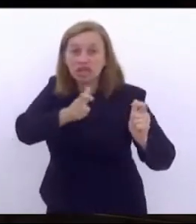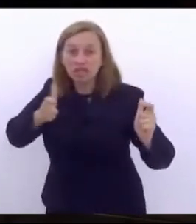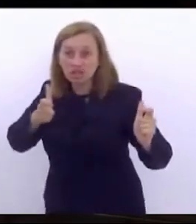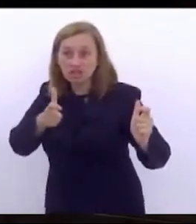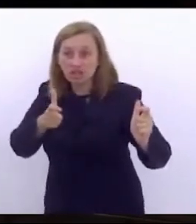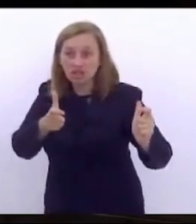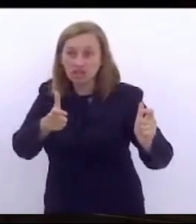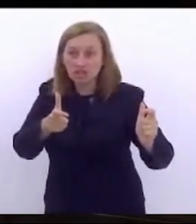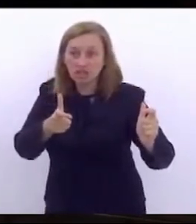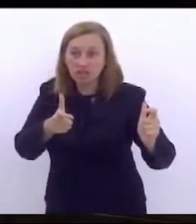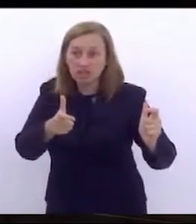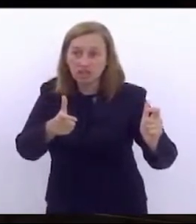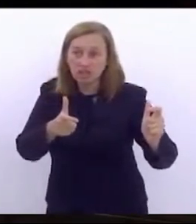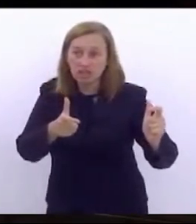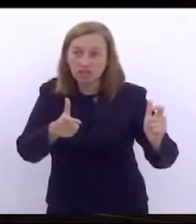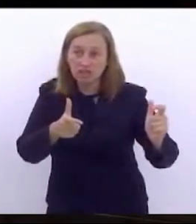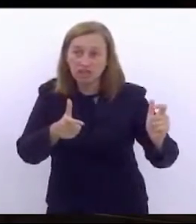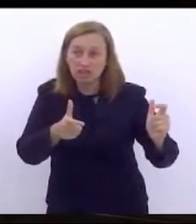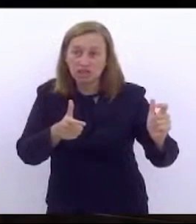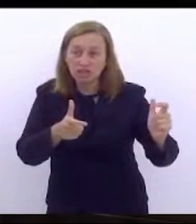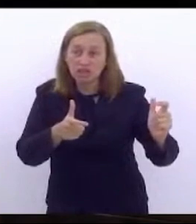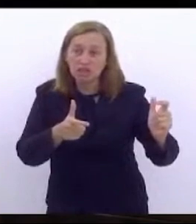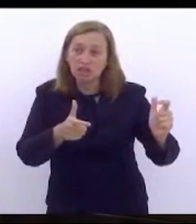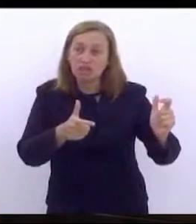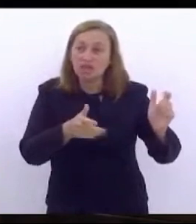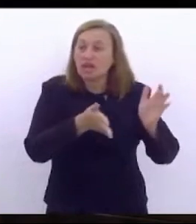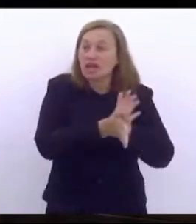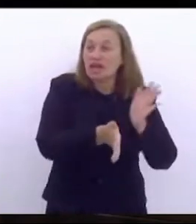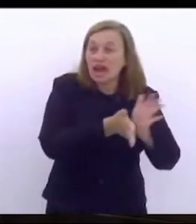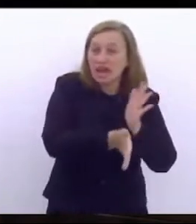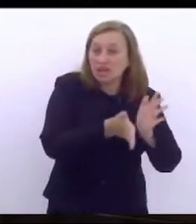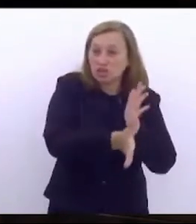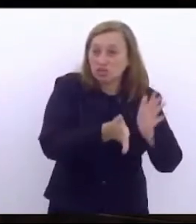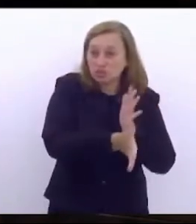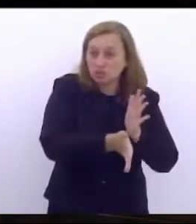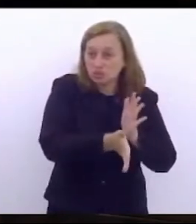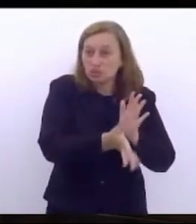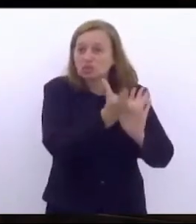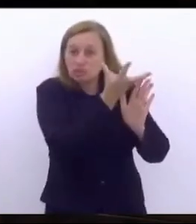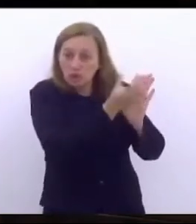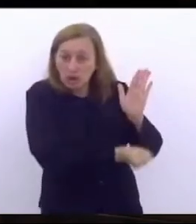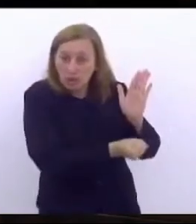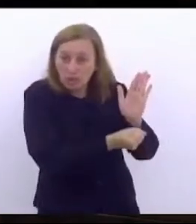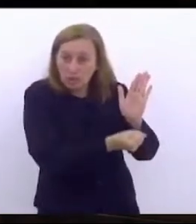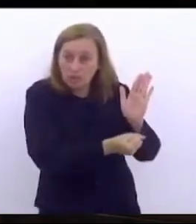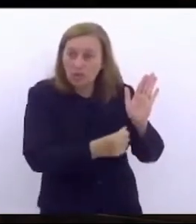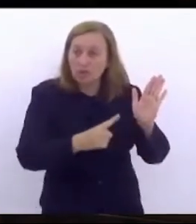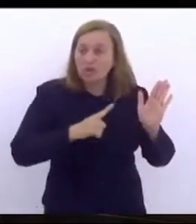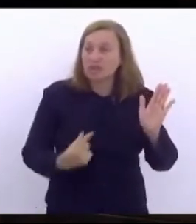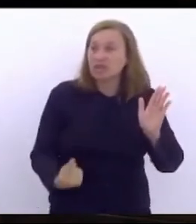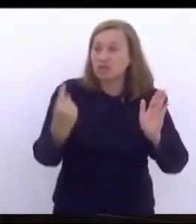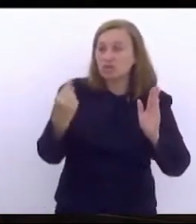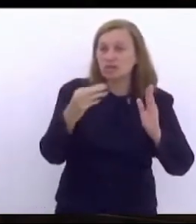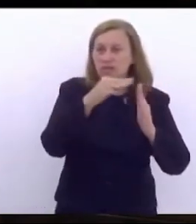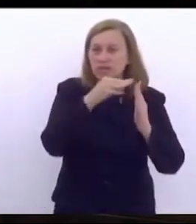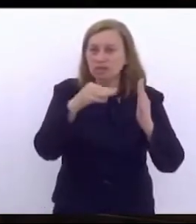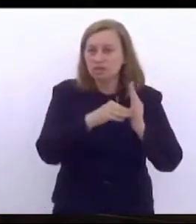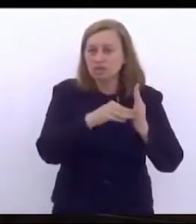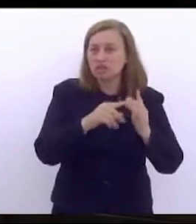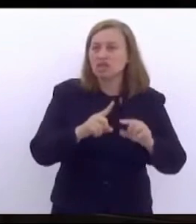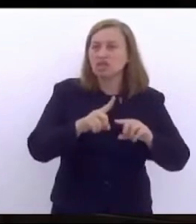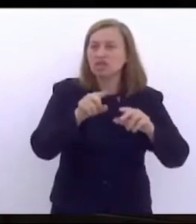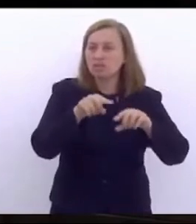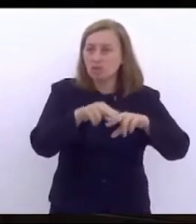inequívoco, né? Um gráfico que começa na legalização, termina hoje mais alta ali, a reta, não tem dúvida. Mas tem uma metodologia que mostra essa